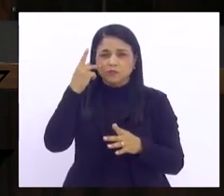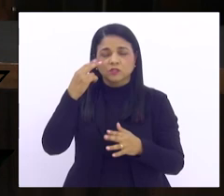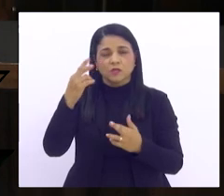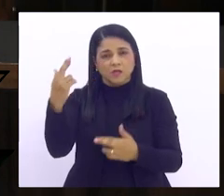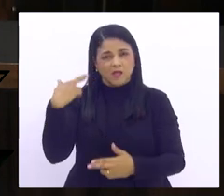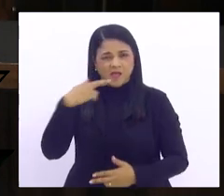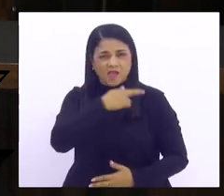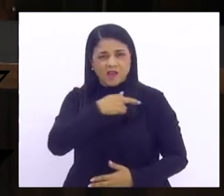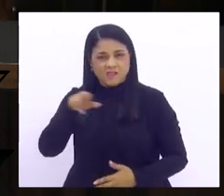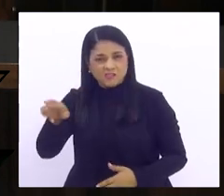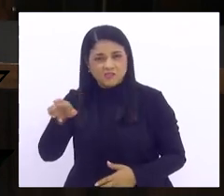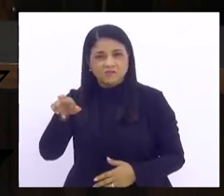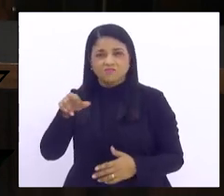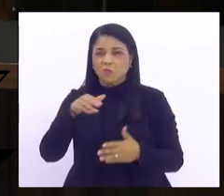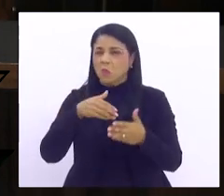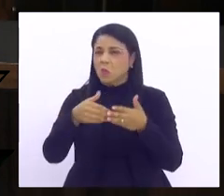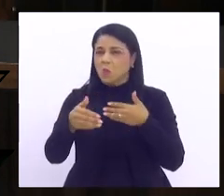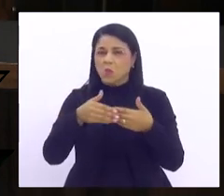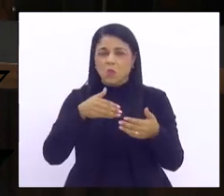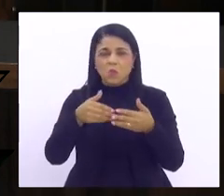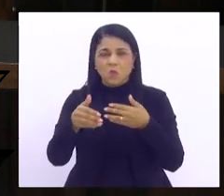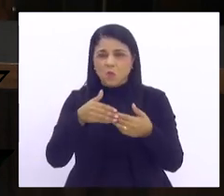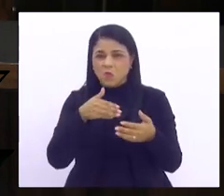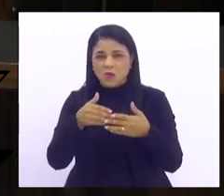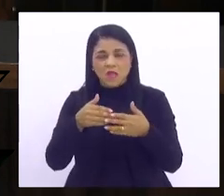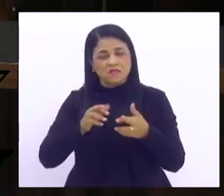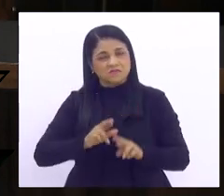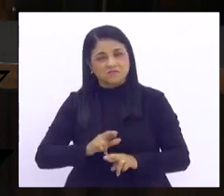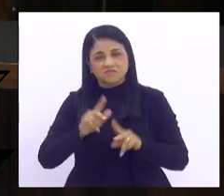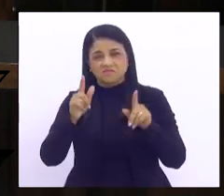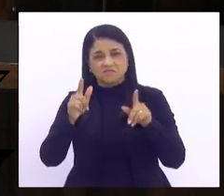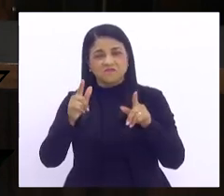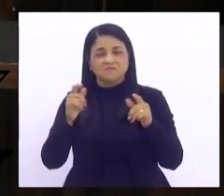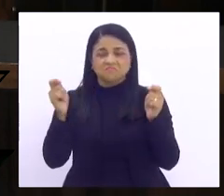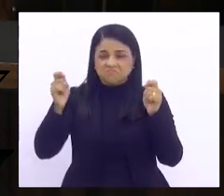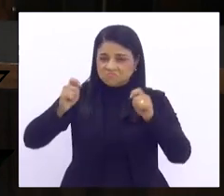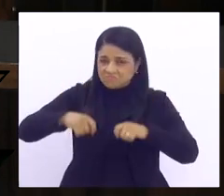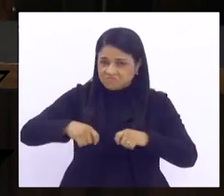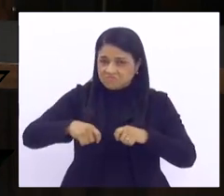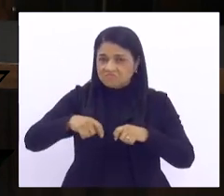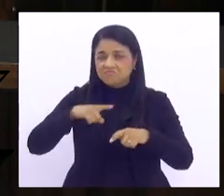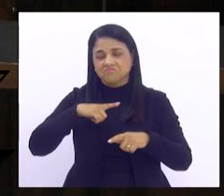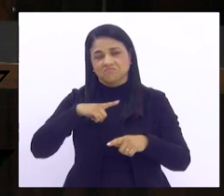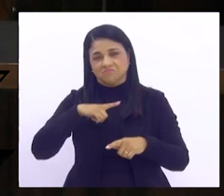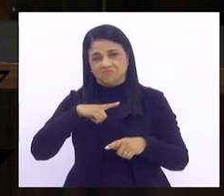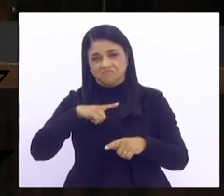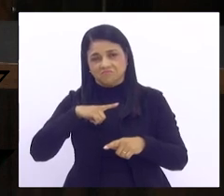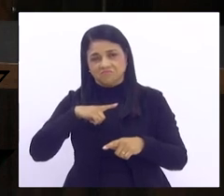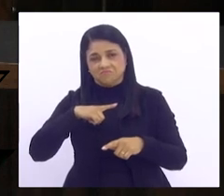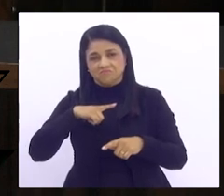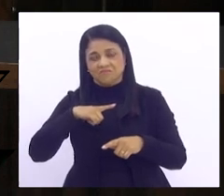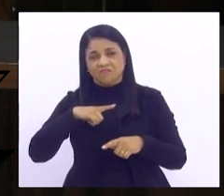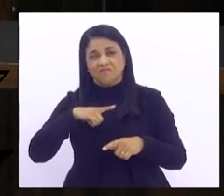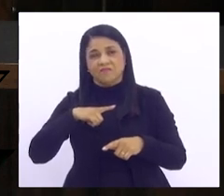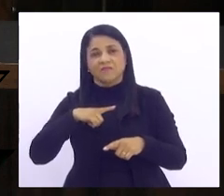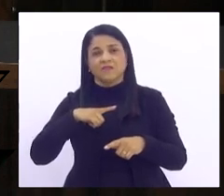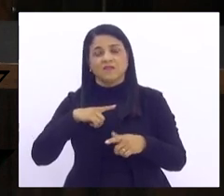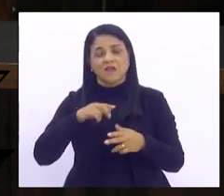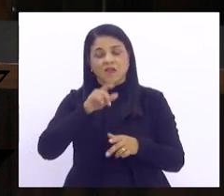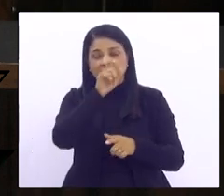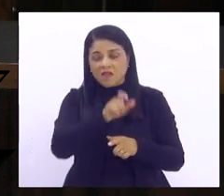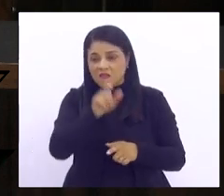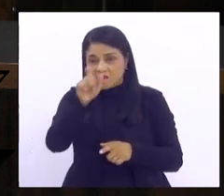religiões ou quaisquer outras diferenças que possam existir entre os